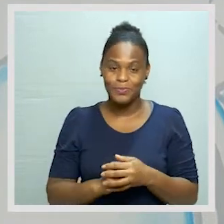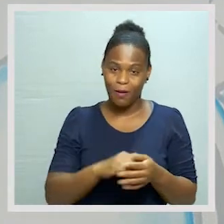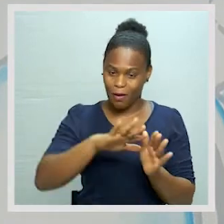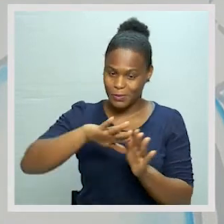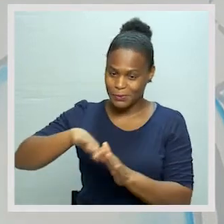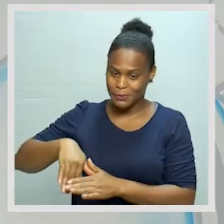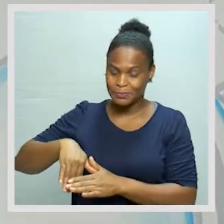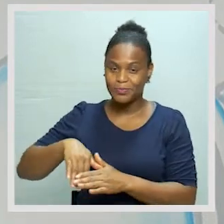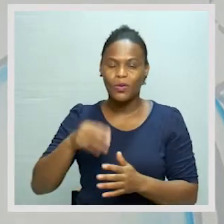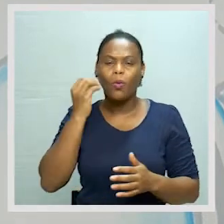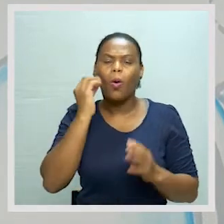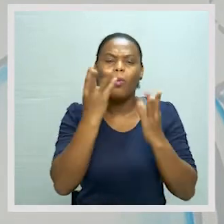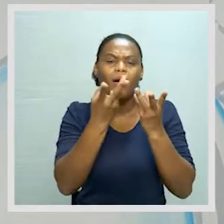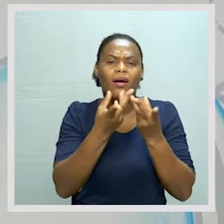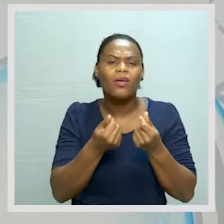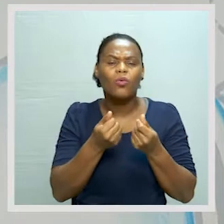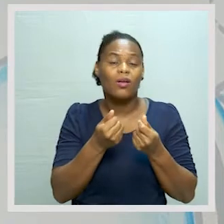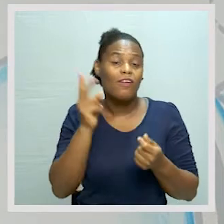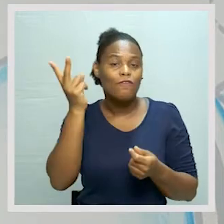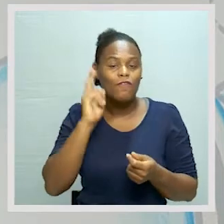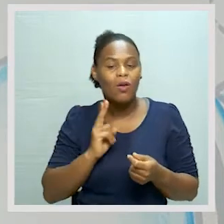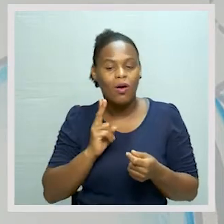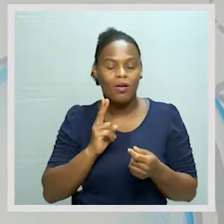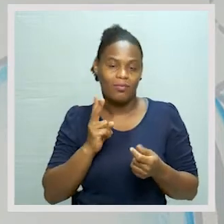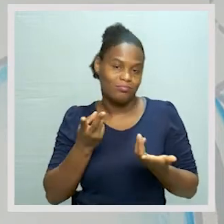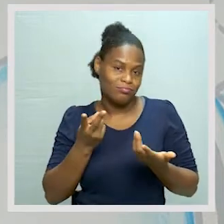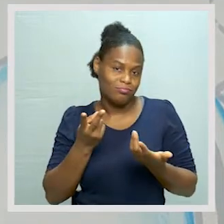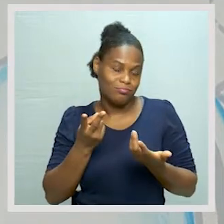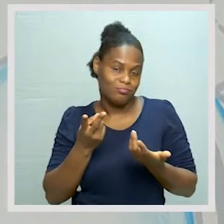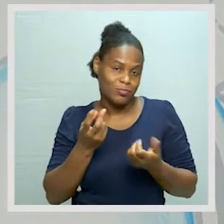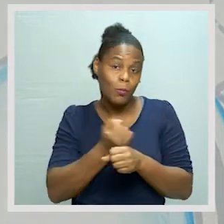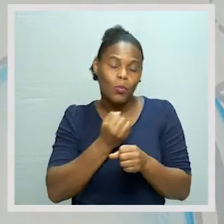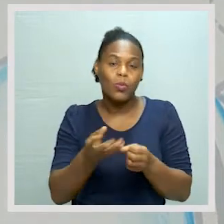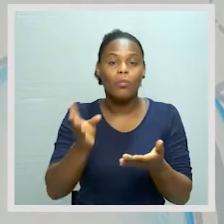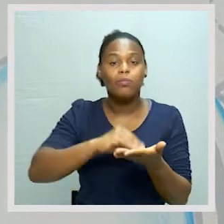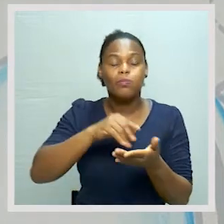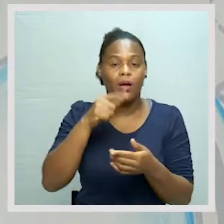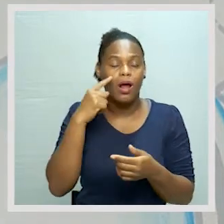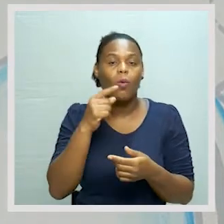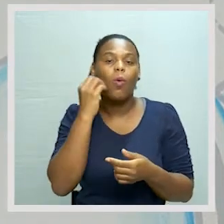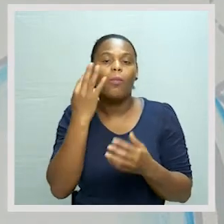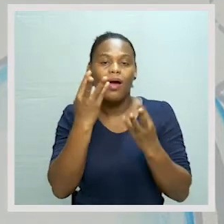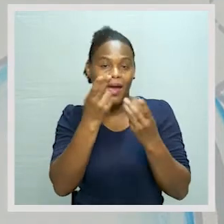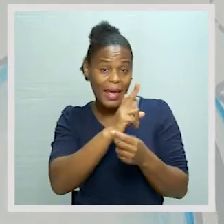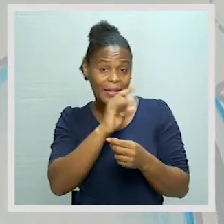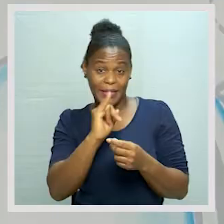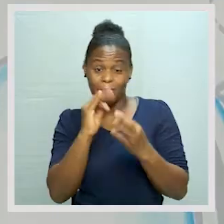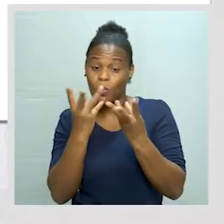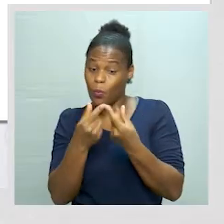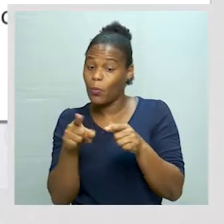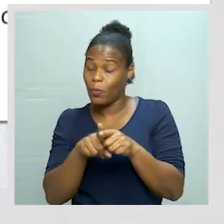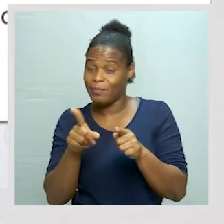isto, então como é que se calcula o valor da produção pela ótica do rendimento? É calcular o rendimento interno, que vamos chamar de